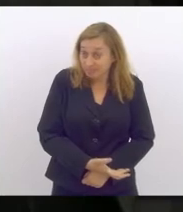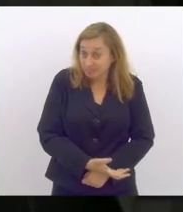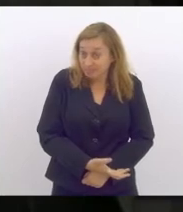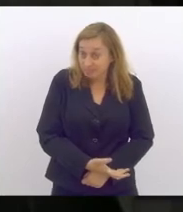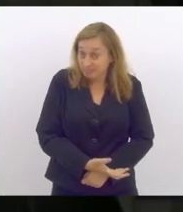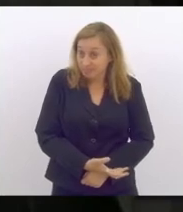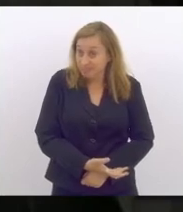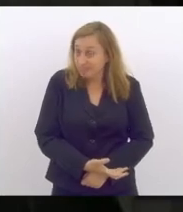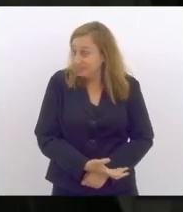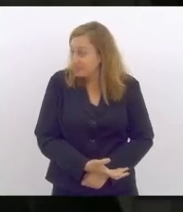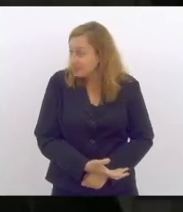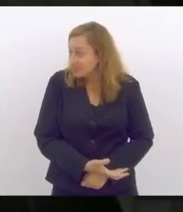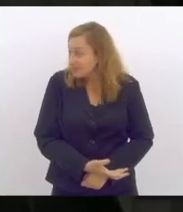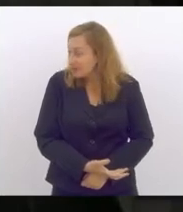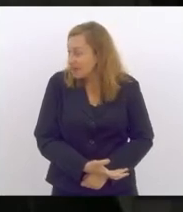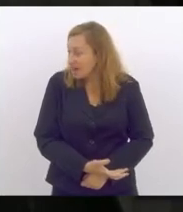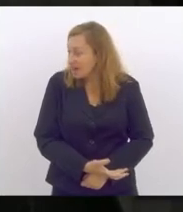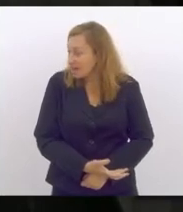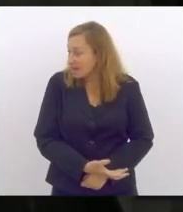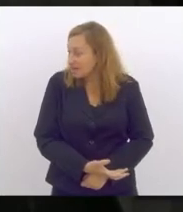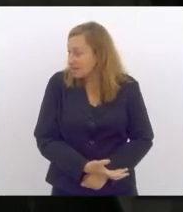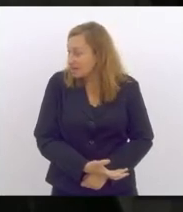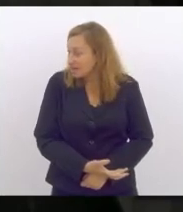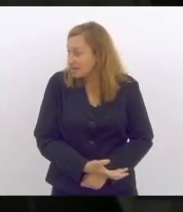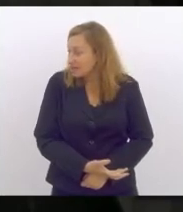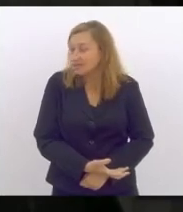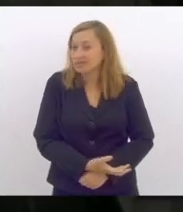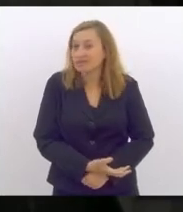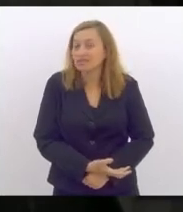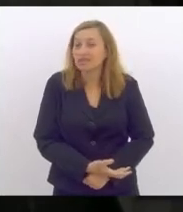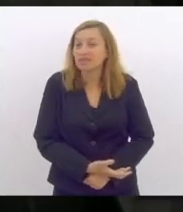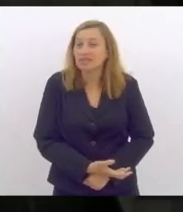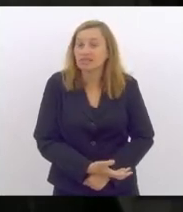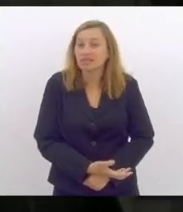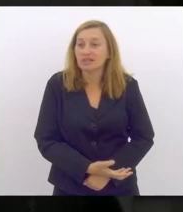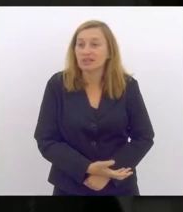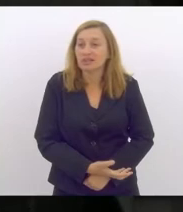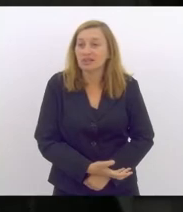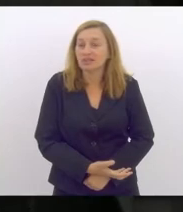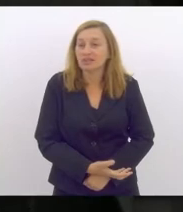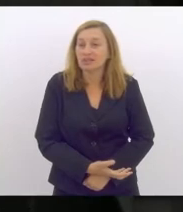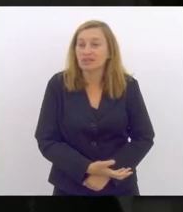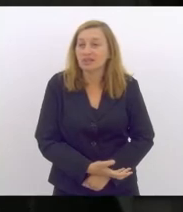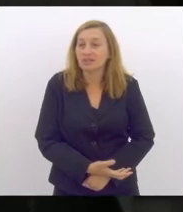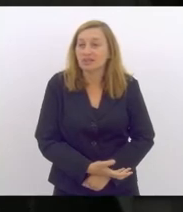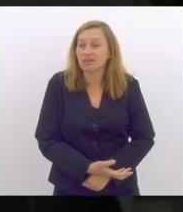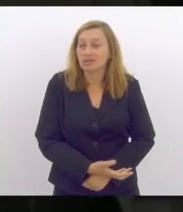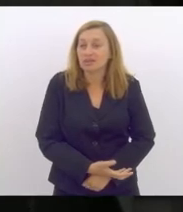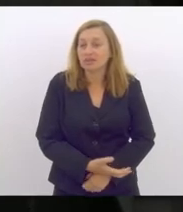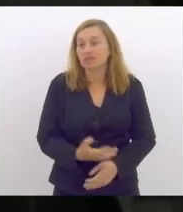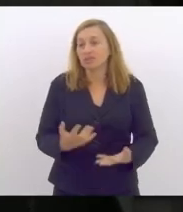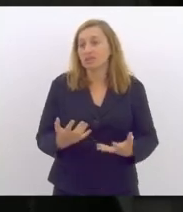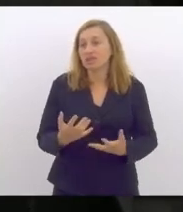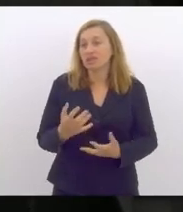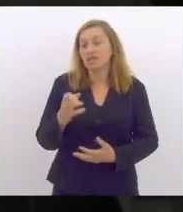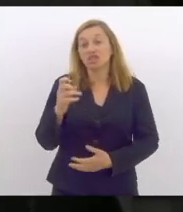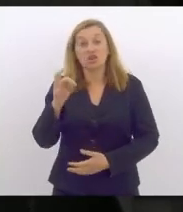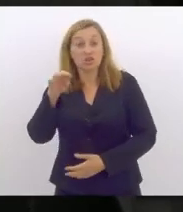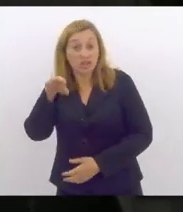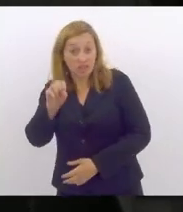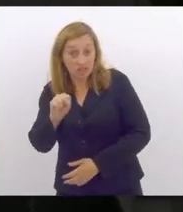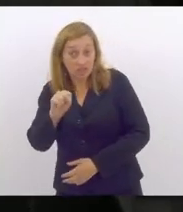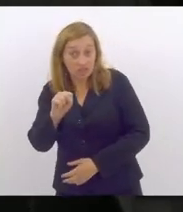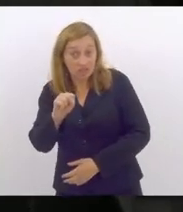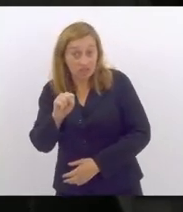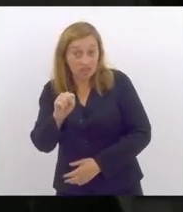das árvores que existem no Brasil e no mundo, sejam as espécimes exóticas ou